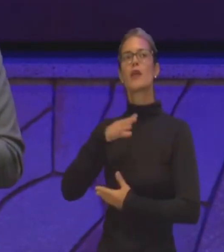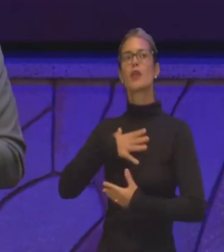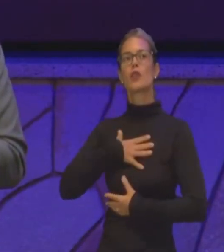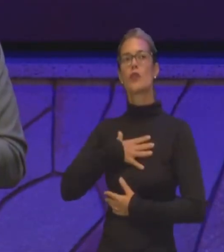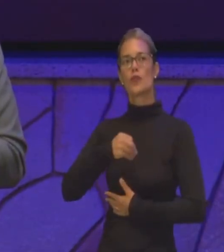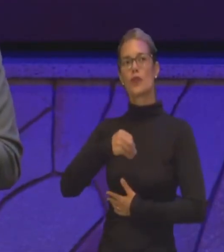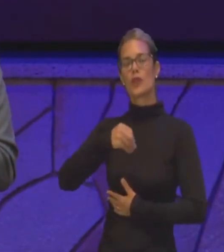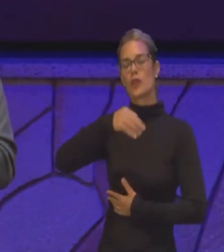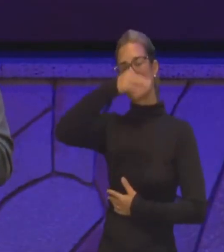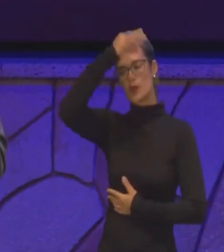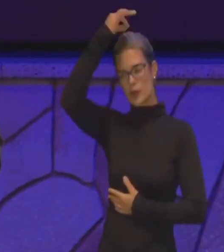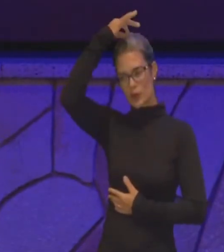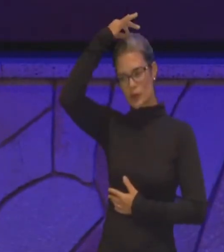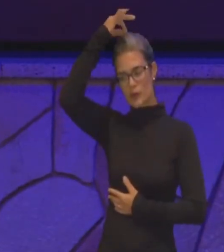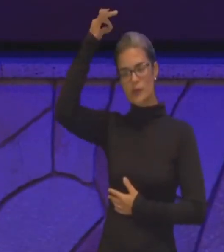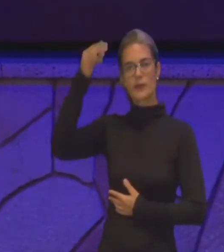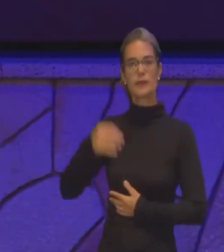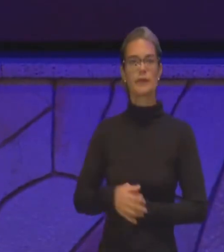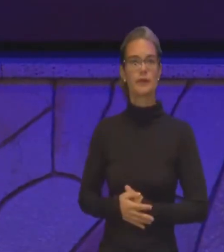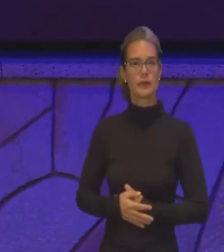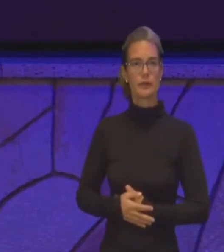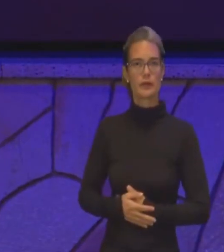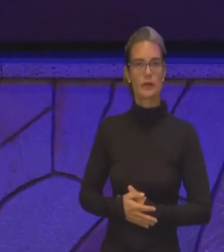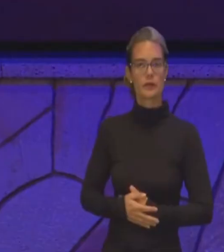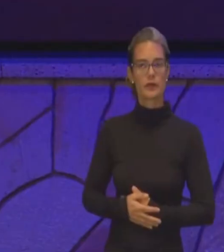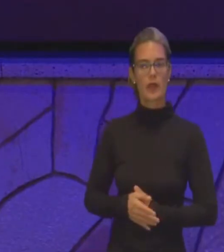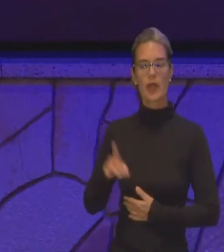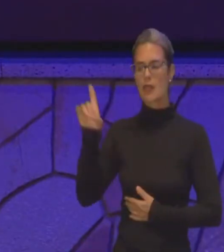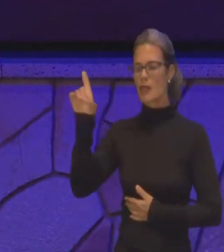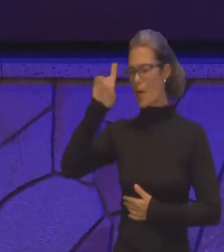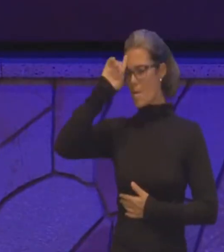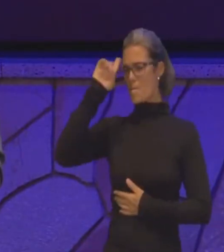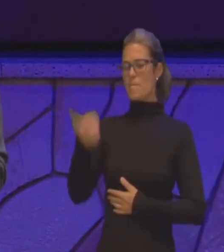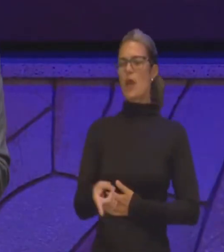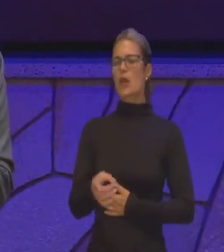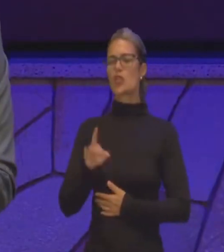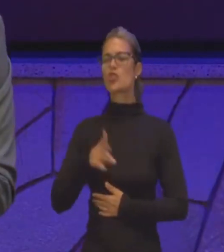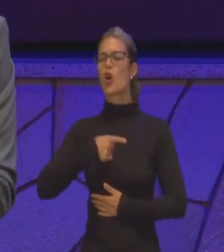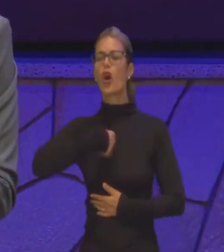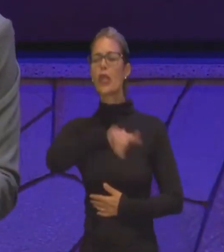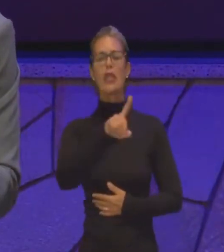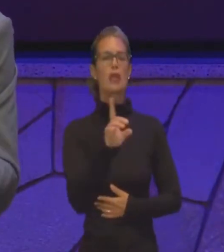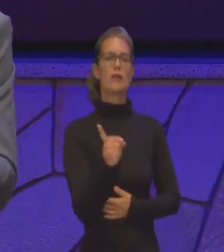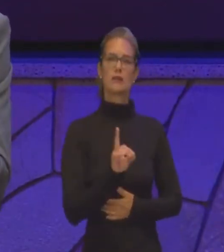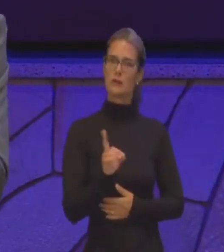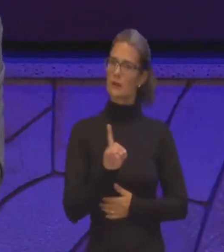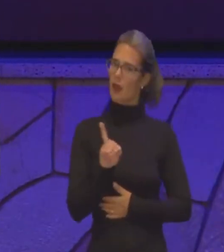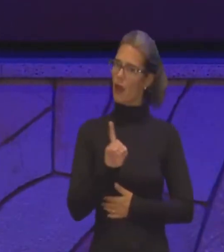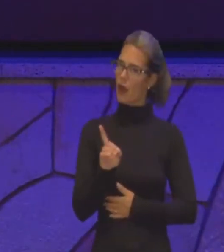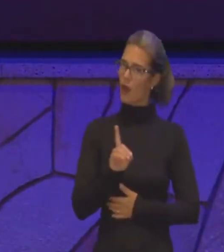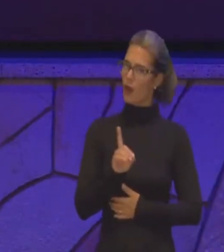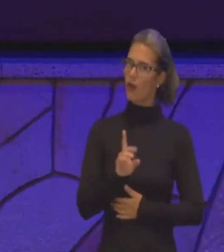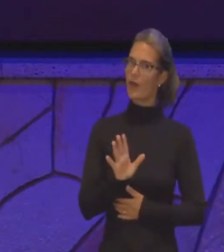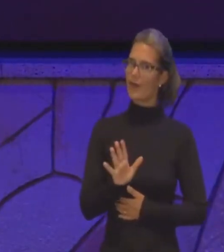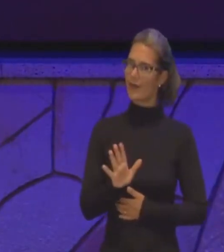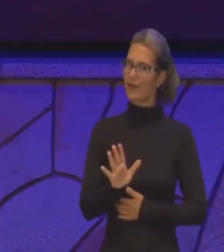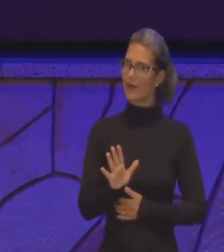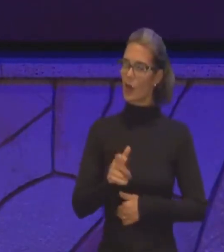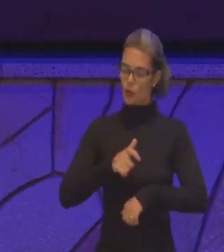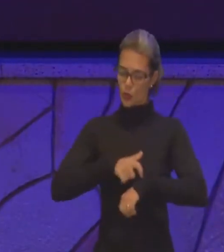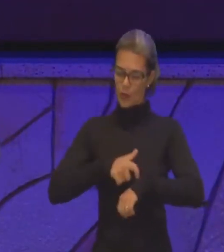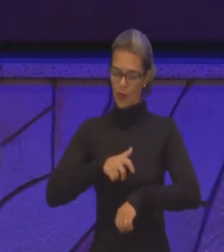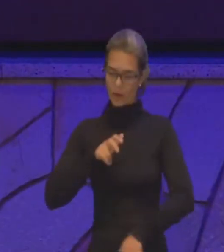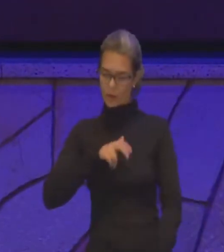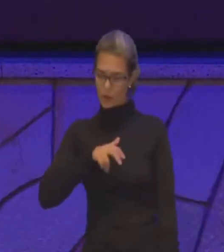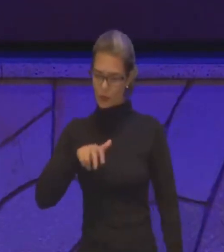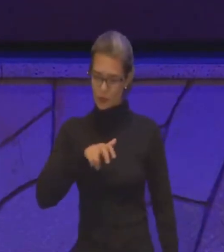Santo. Jesus não manda apenas irmos, Ele revela o que deve acontecer enquanto se vai, e a ordem é